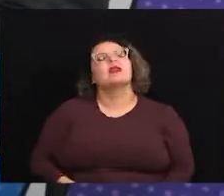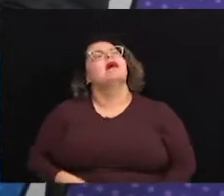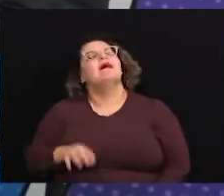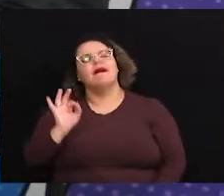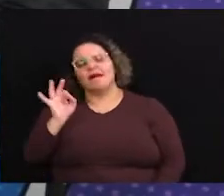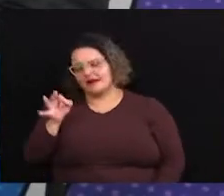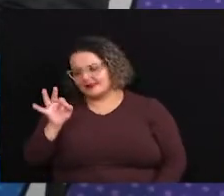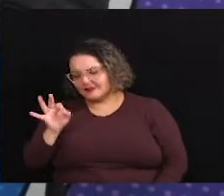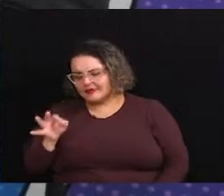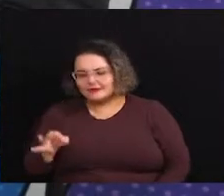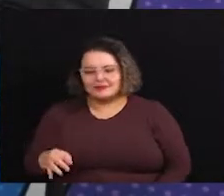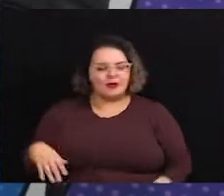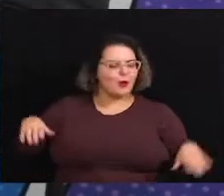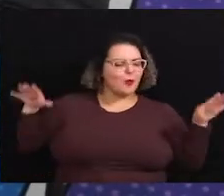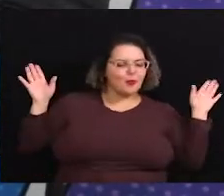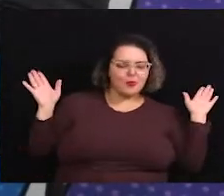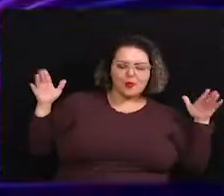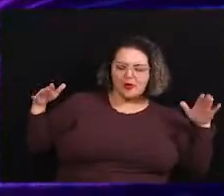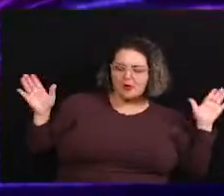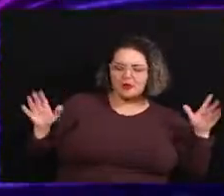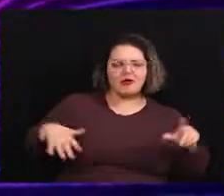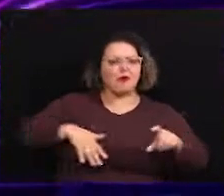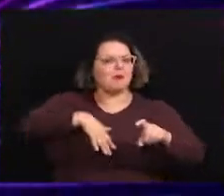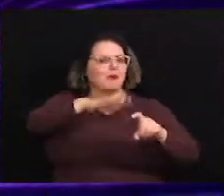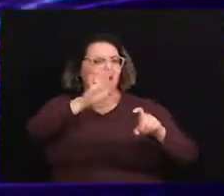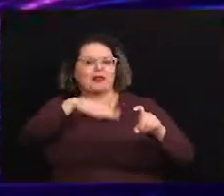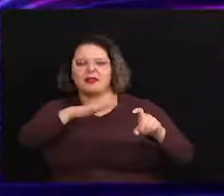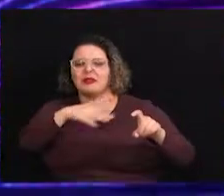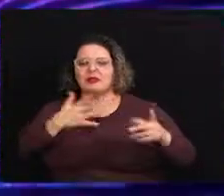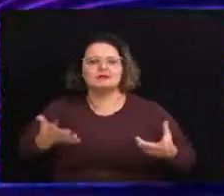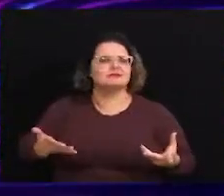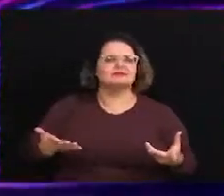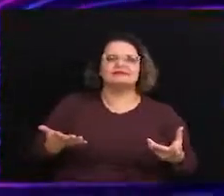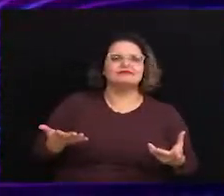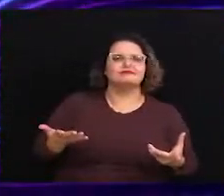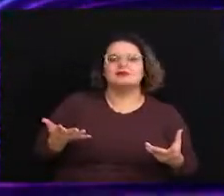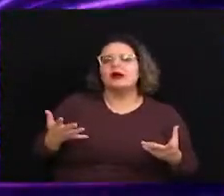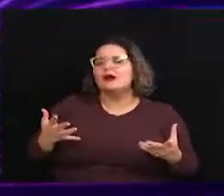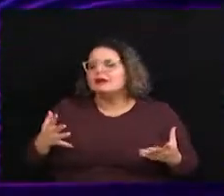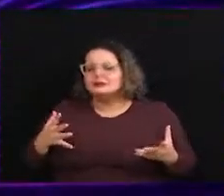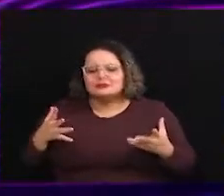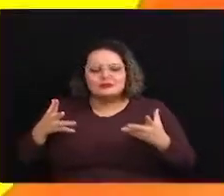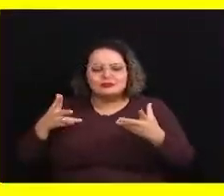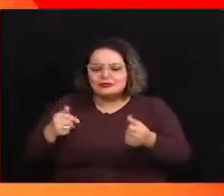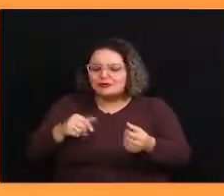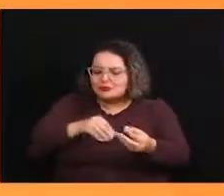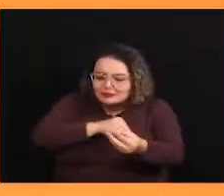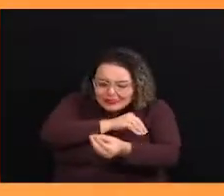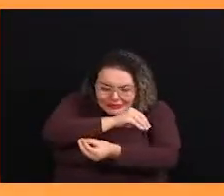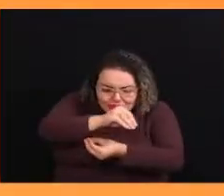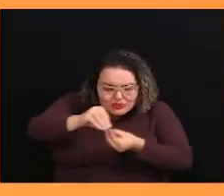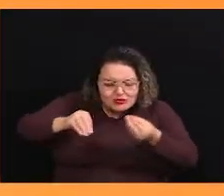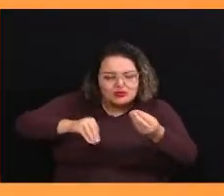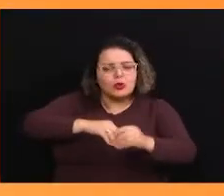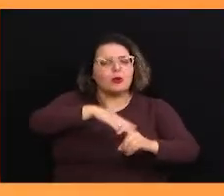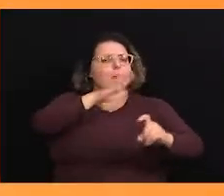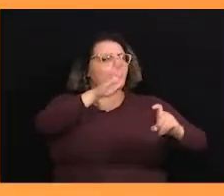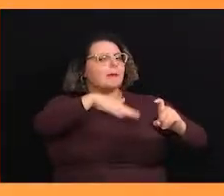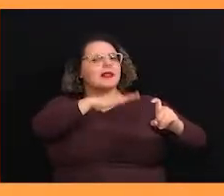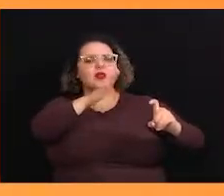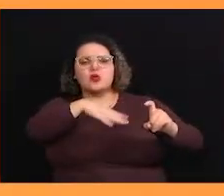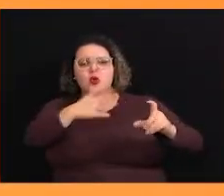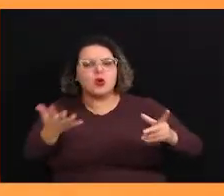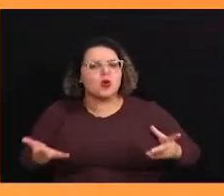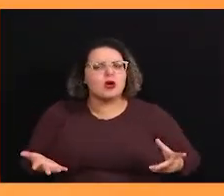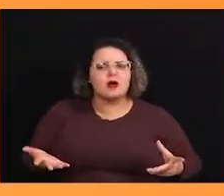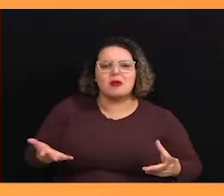Ah, sem dúvida. Contos de fadas, mitologias. Vamos dizer assim, que eu misturei